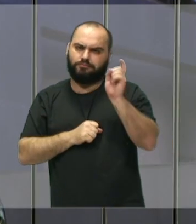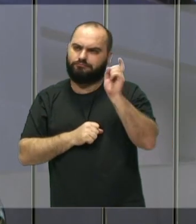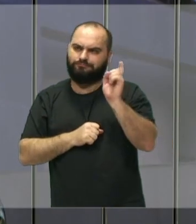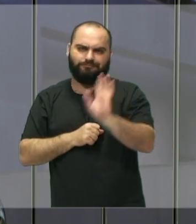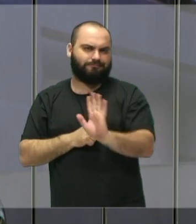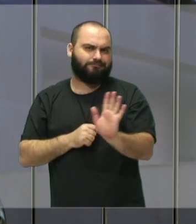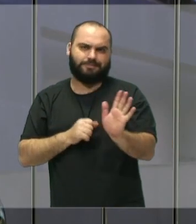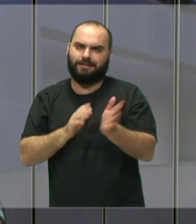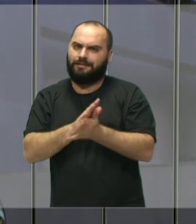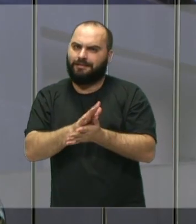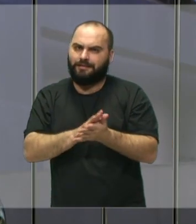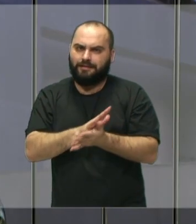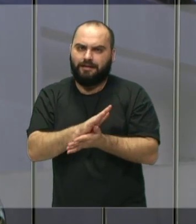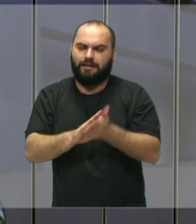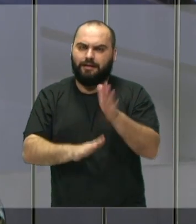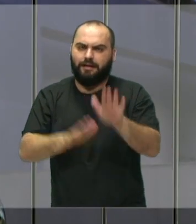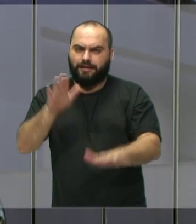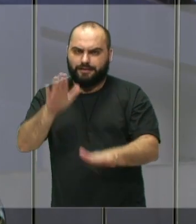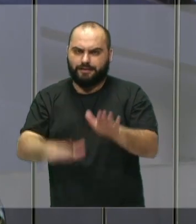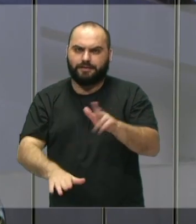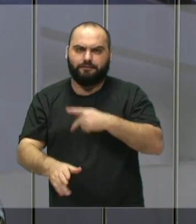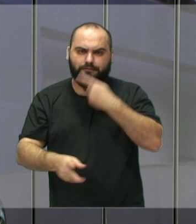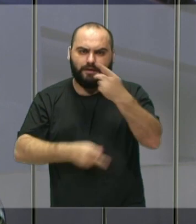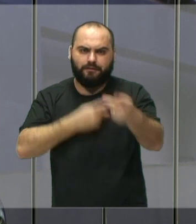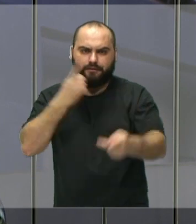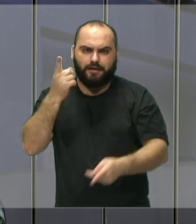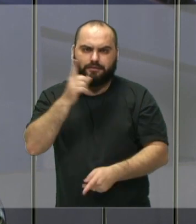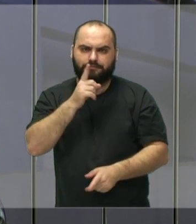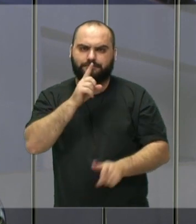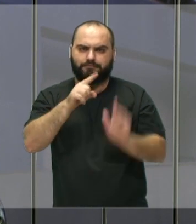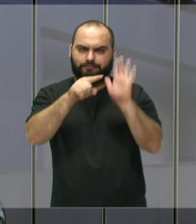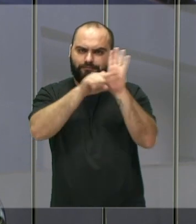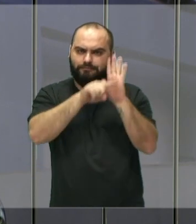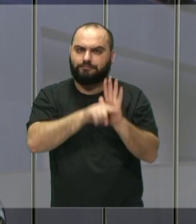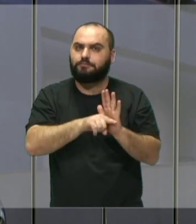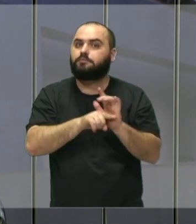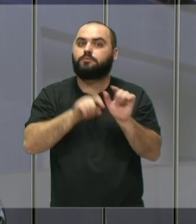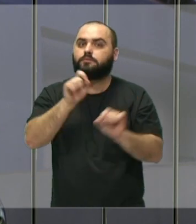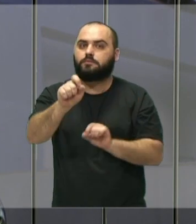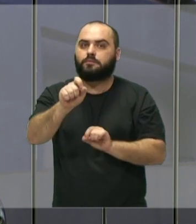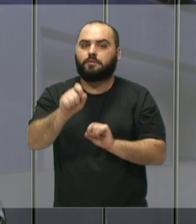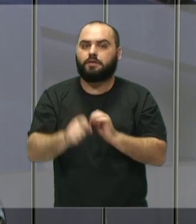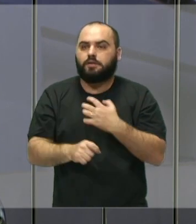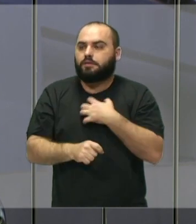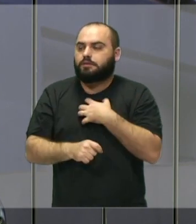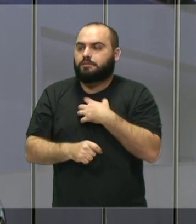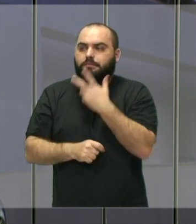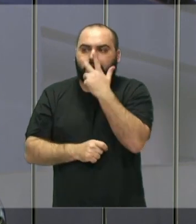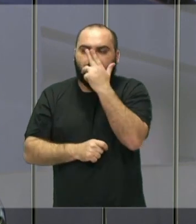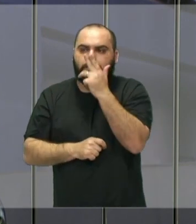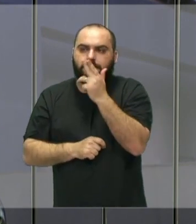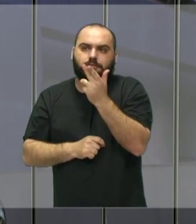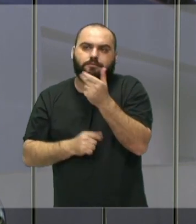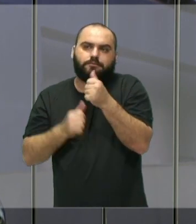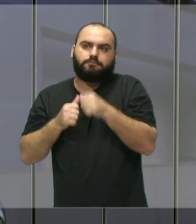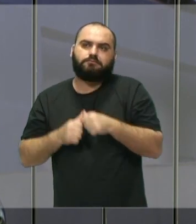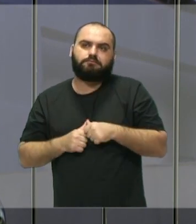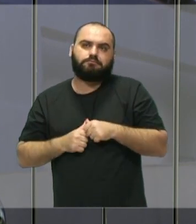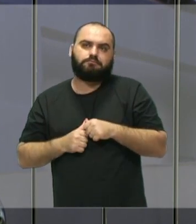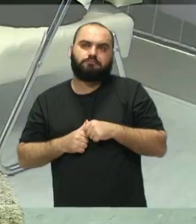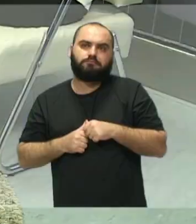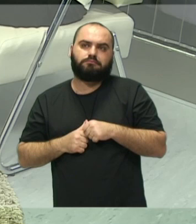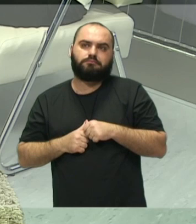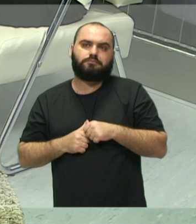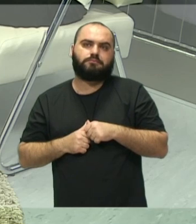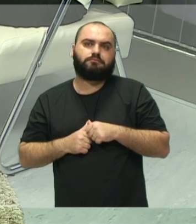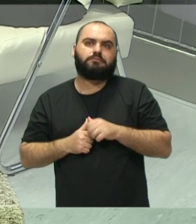dentro, muitas vezes, quando eu falo a parte negativa, muitas vezes a gente se sente de mãos amarradas. Então, isso dá uma